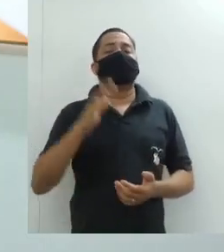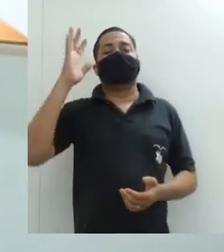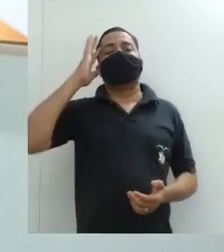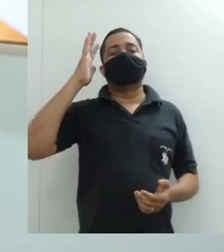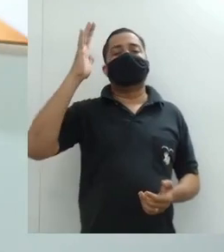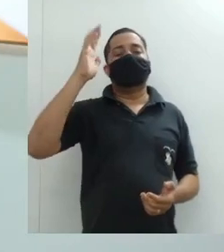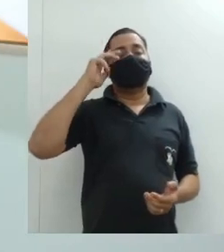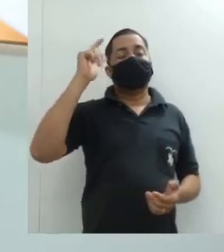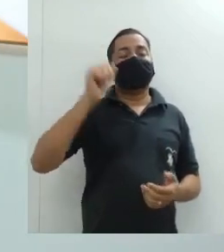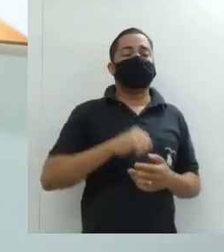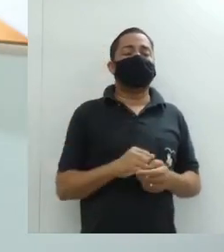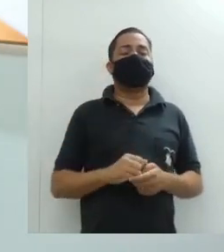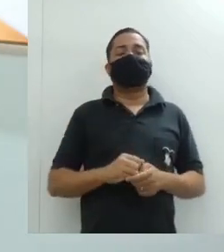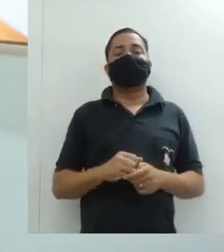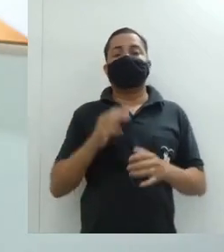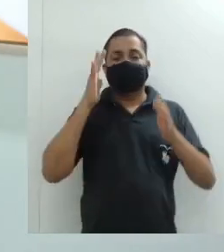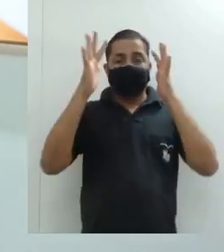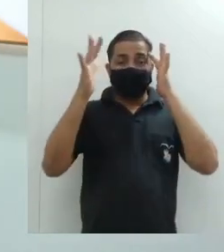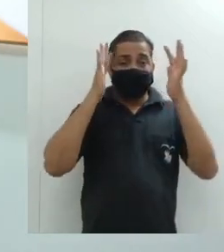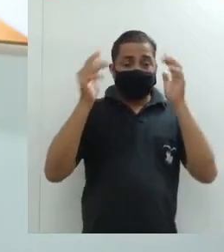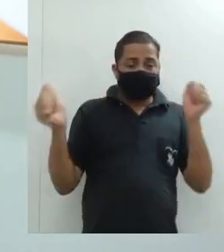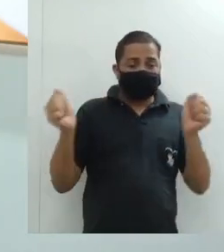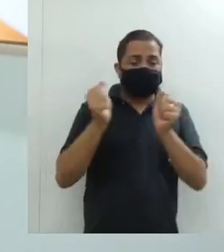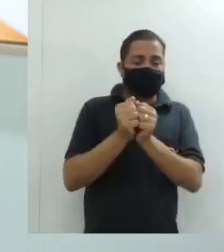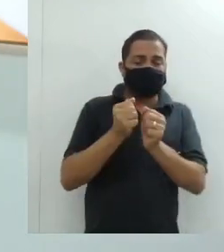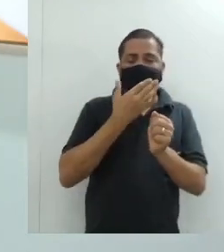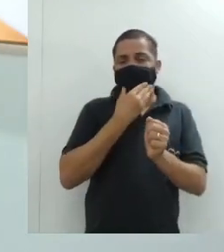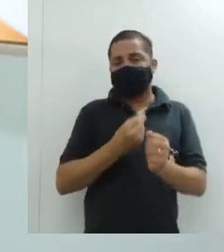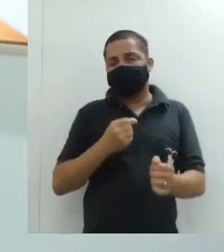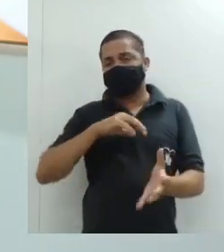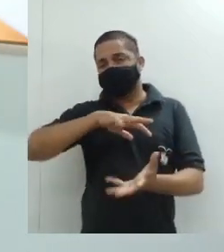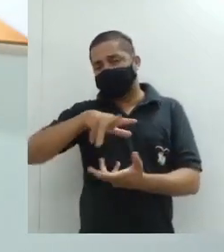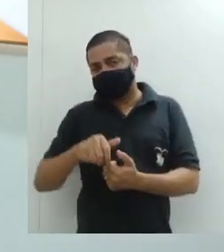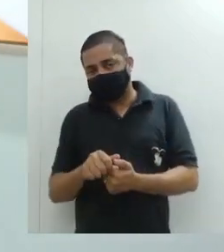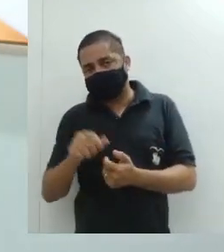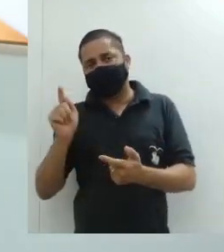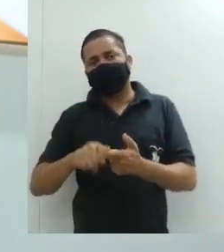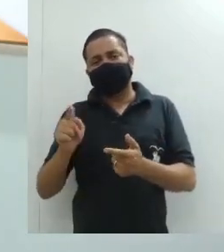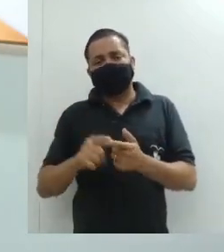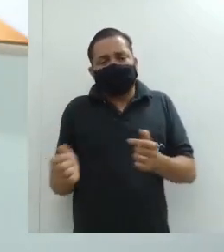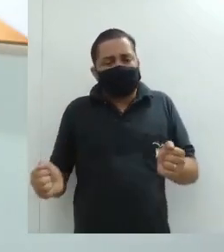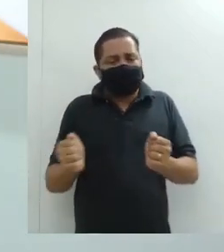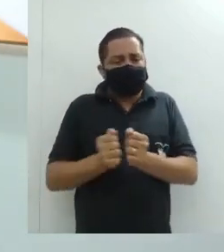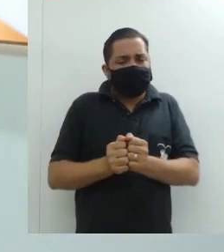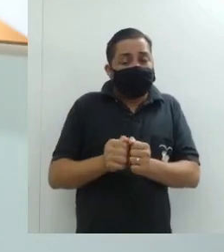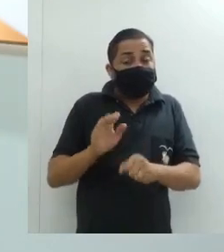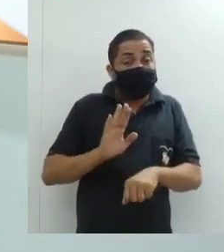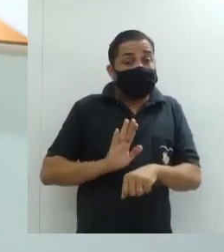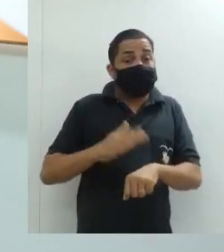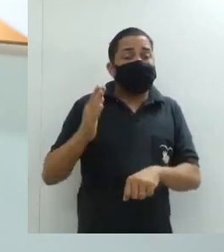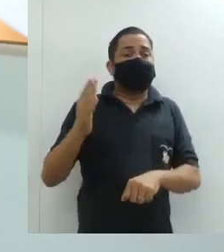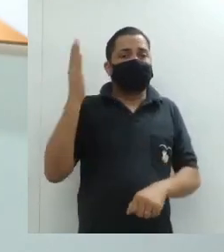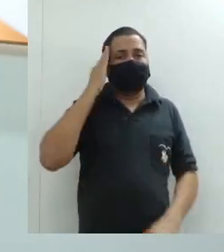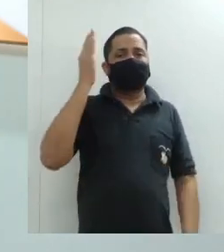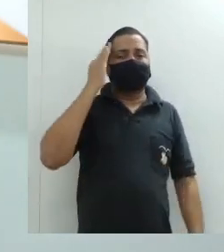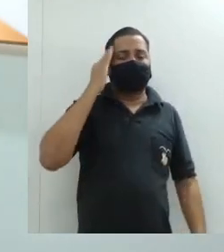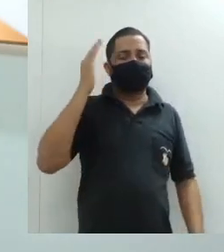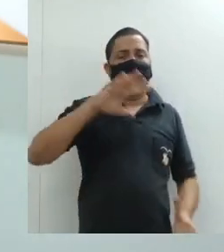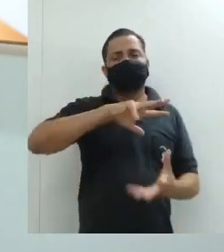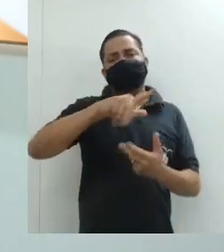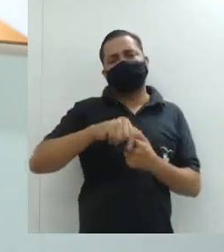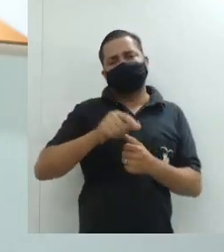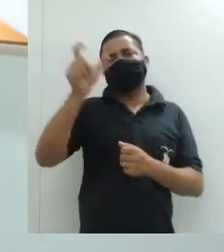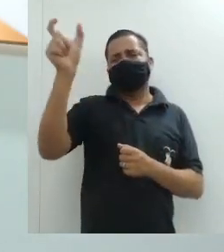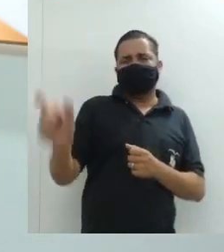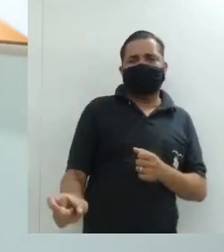pensamento filosófico aproxima o homem do mundo e aproxima o que? Uma maior compreensão do mundo e do